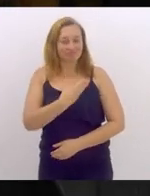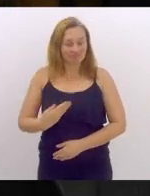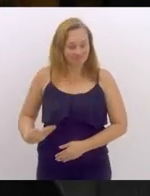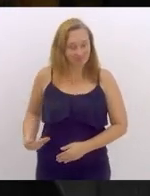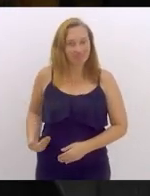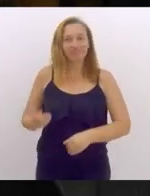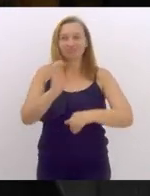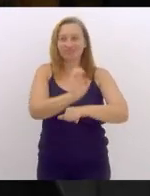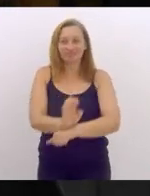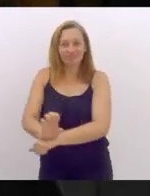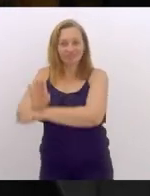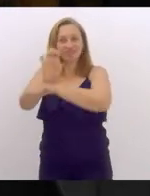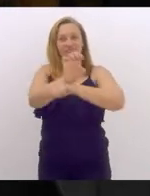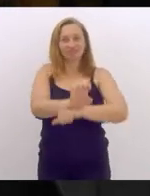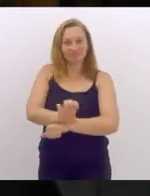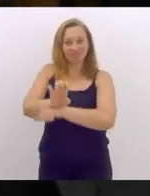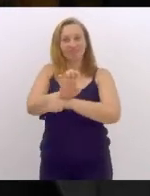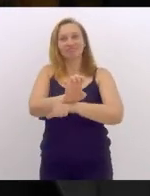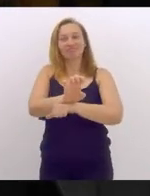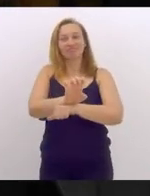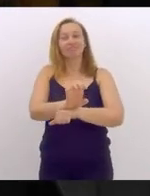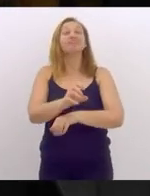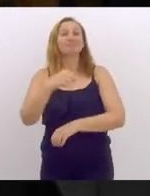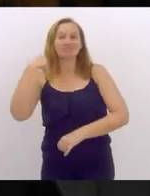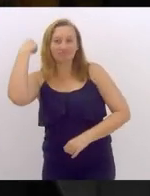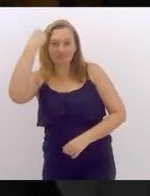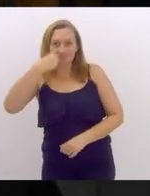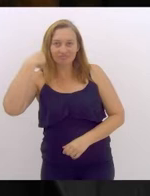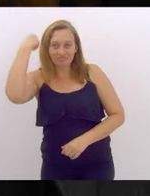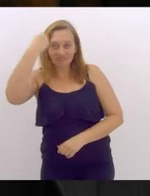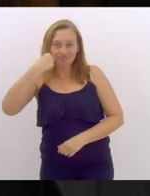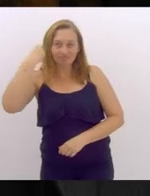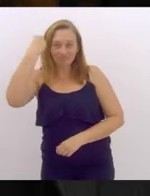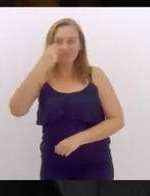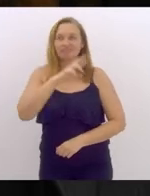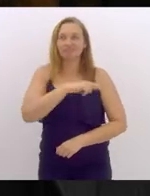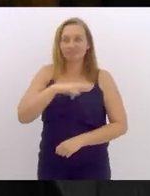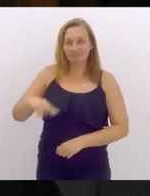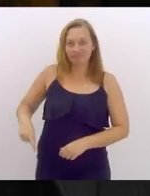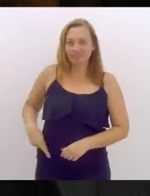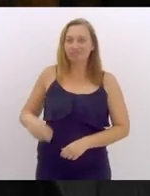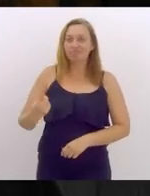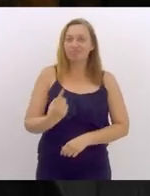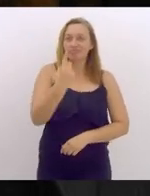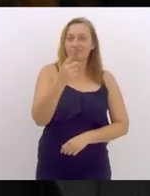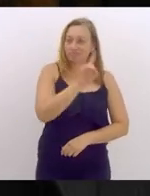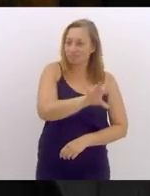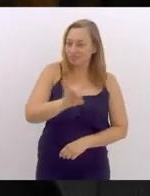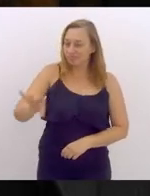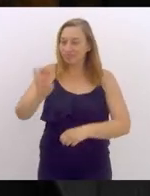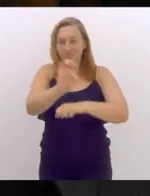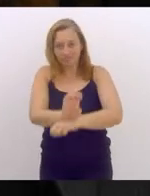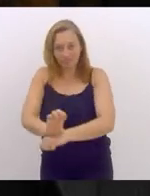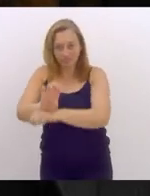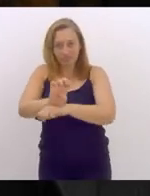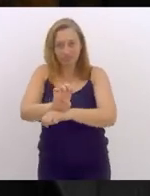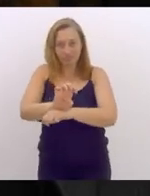de Estados senadores da República um por estado